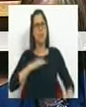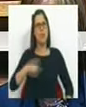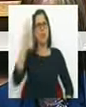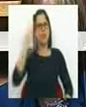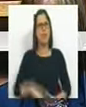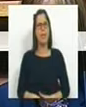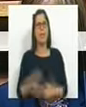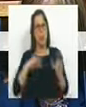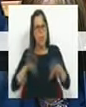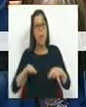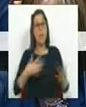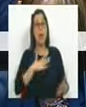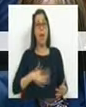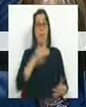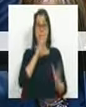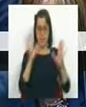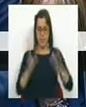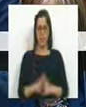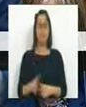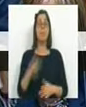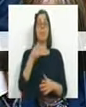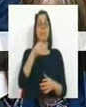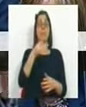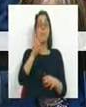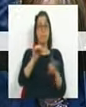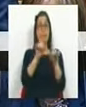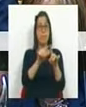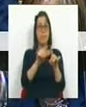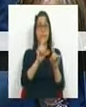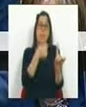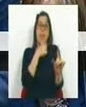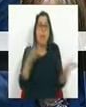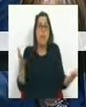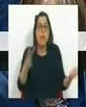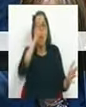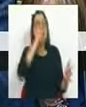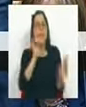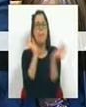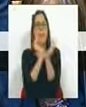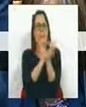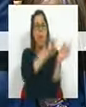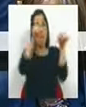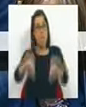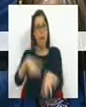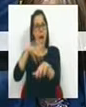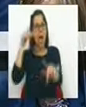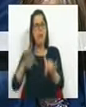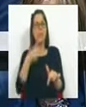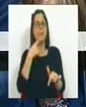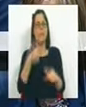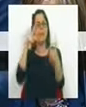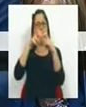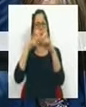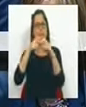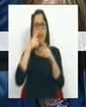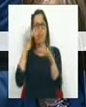Presidente. Eu termino já e gostava de dizer o seguinte. Sr. Deputado do Partido Socialista tem que decidir. O Ministro da Segurança Social vem ao Parlamento e diz que há um